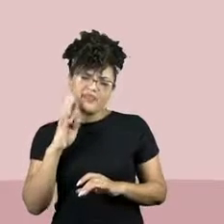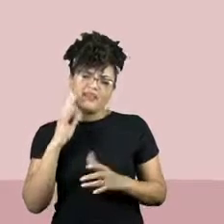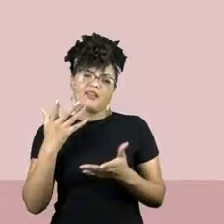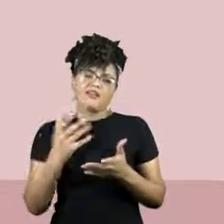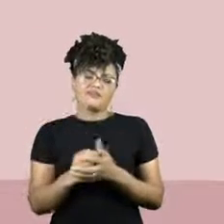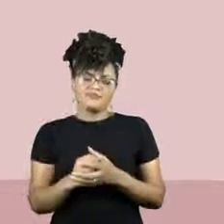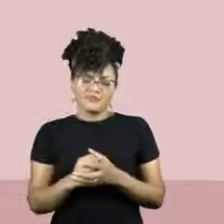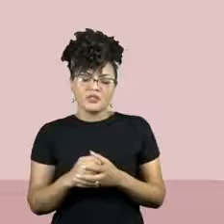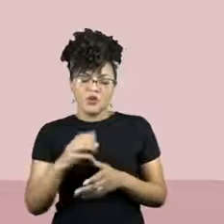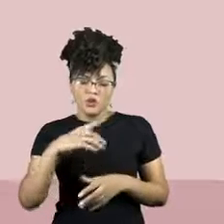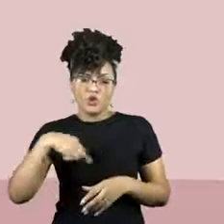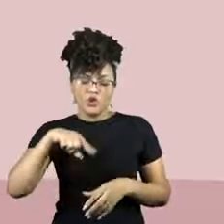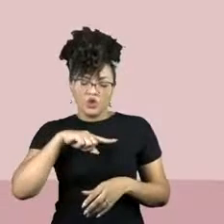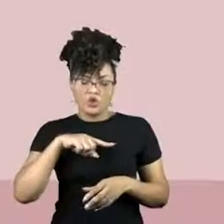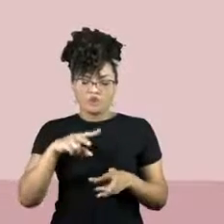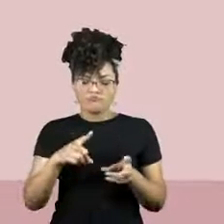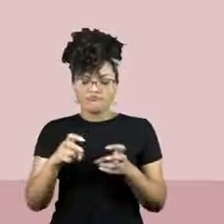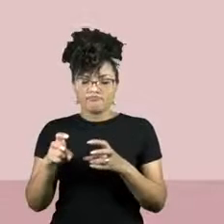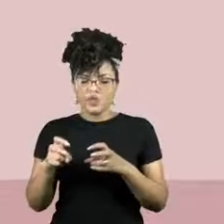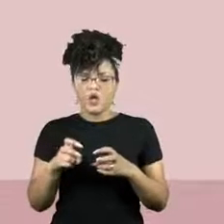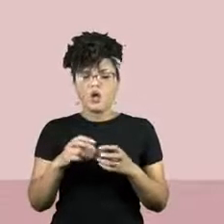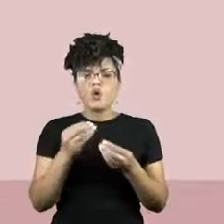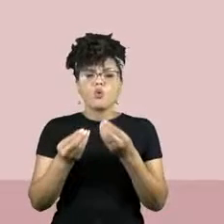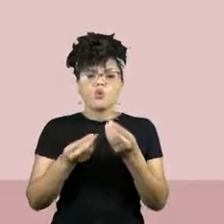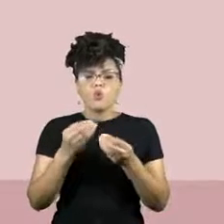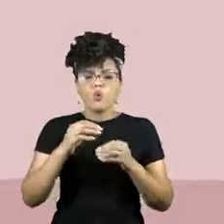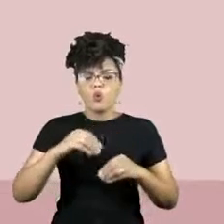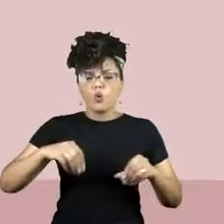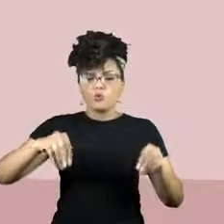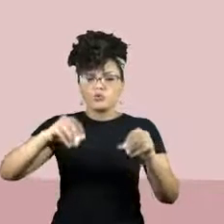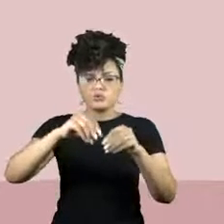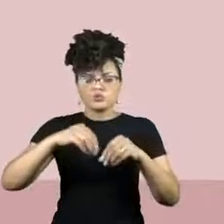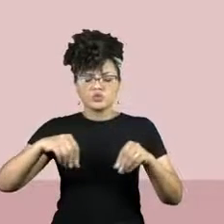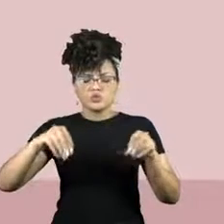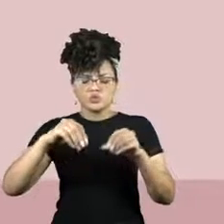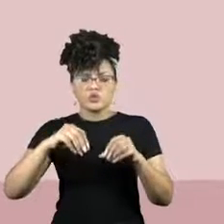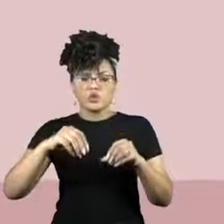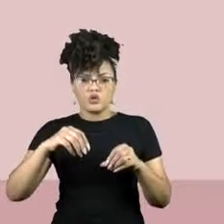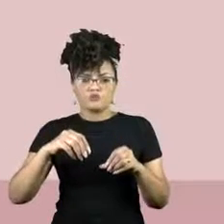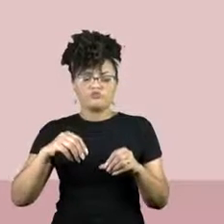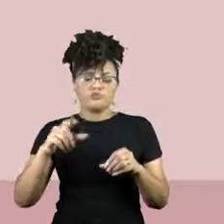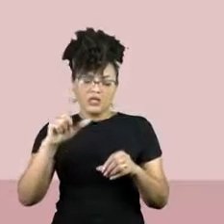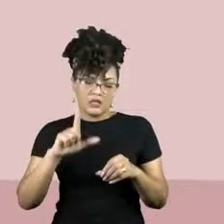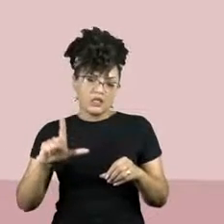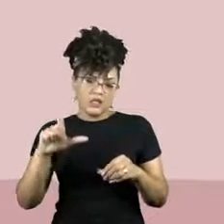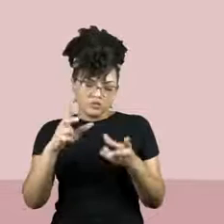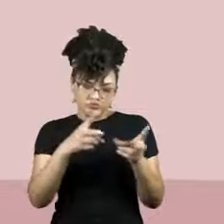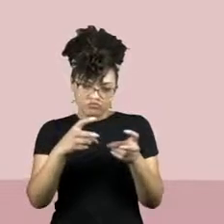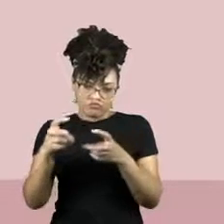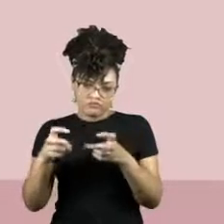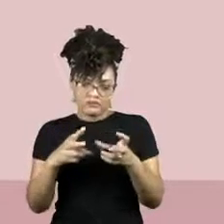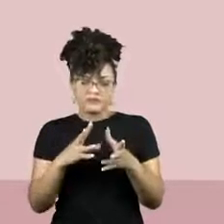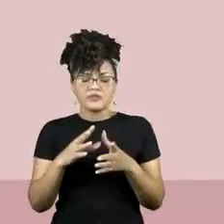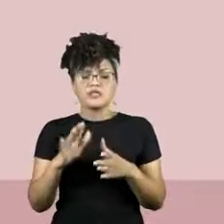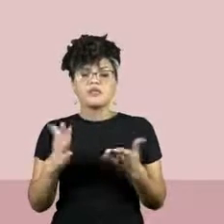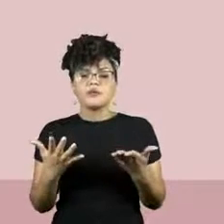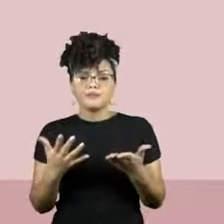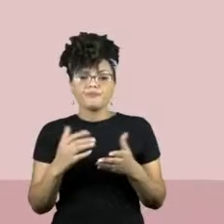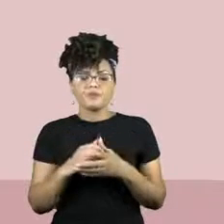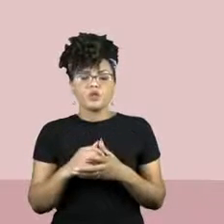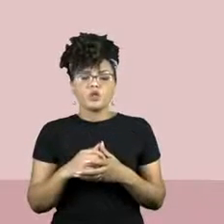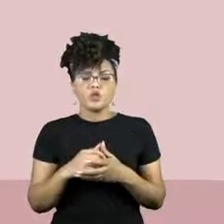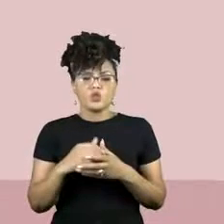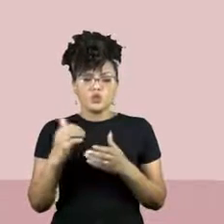solo, tá? Basicamente é um input de dados de algo que a gente já buscou ali da literatura, e ele atribui nesse corpo desse maciço.